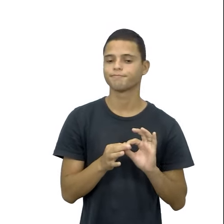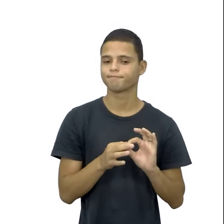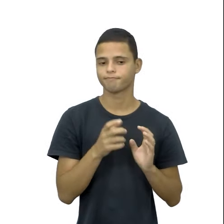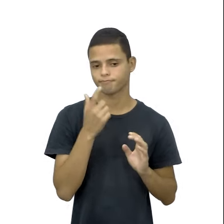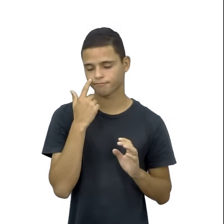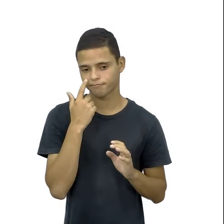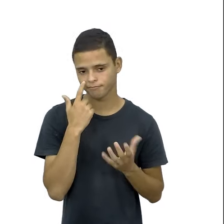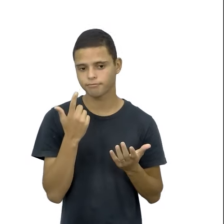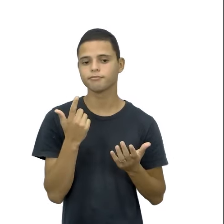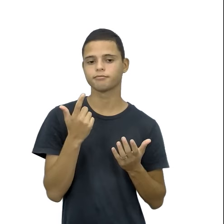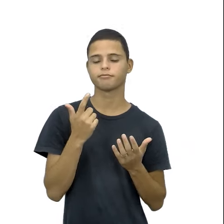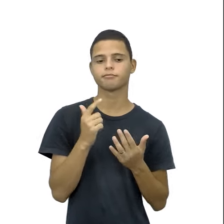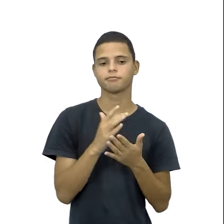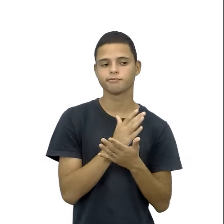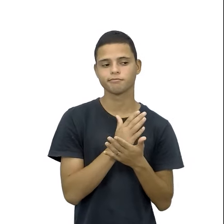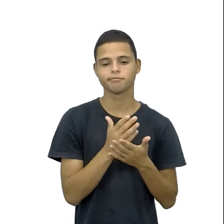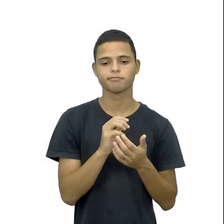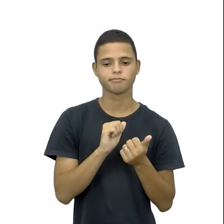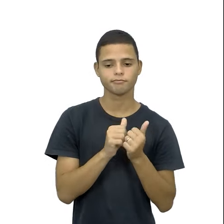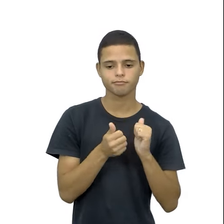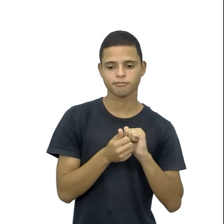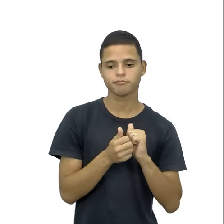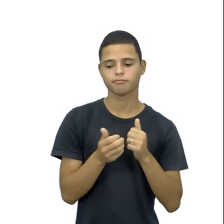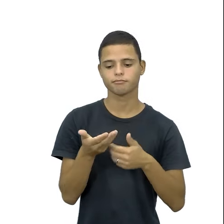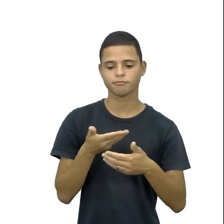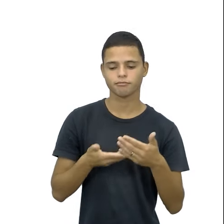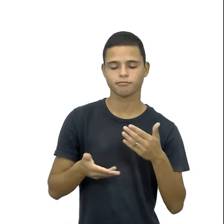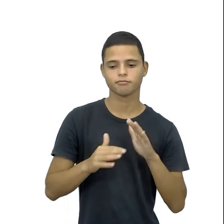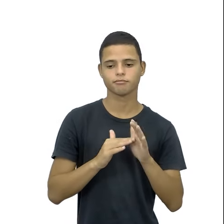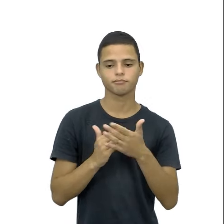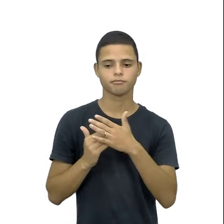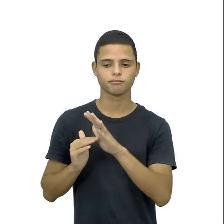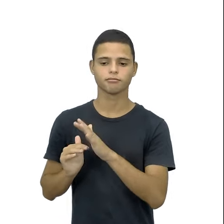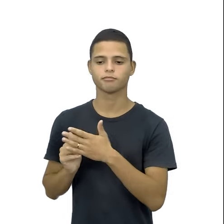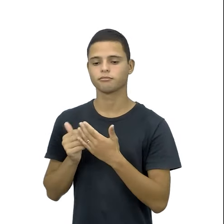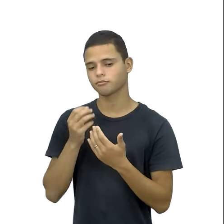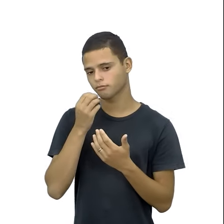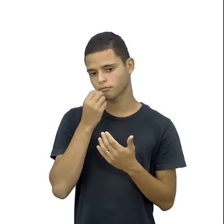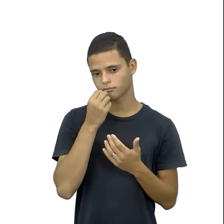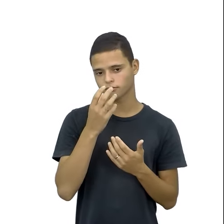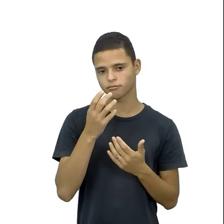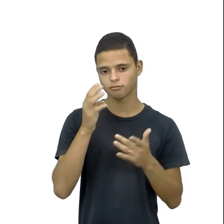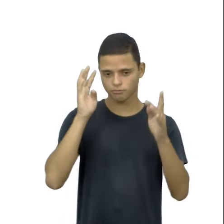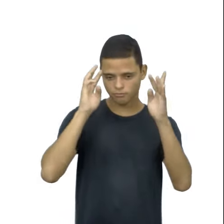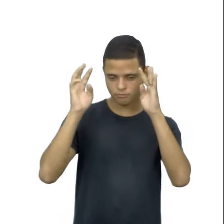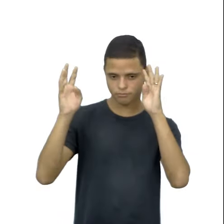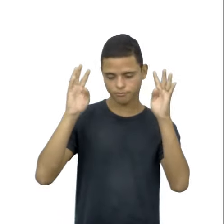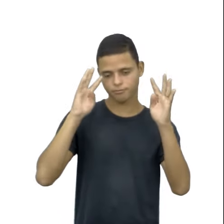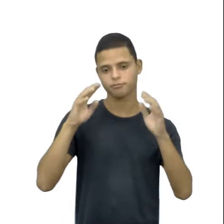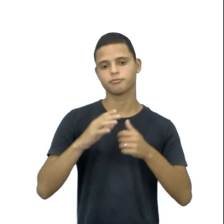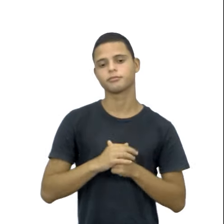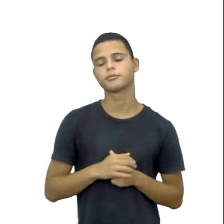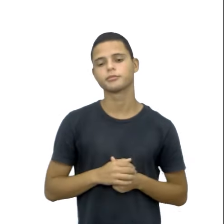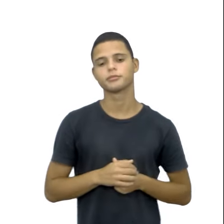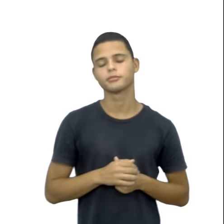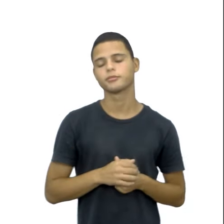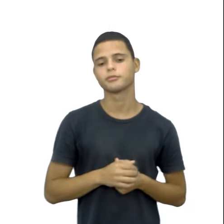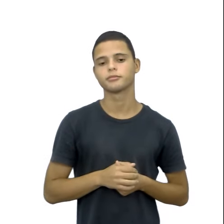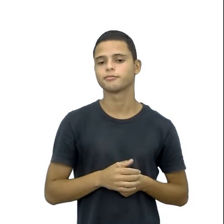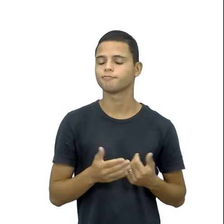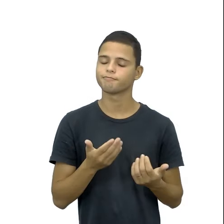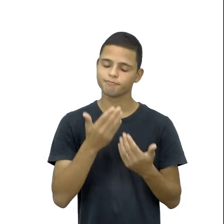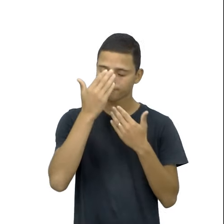para a prática e uma vai ajustando a outra, né? Com aquelas reflexões lá.